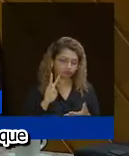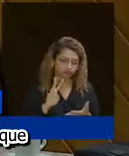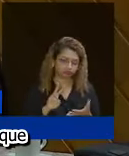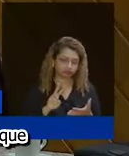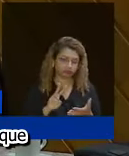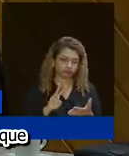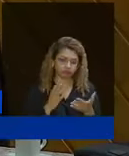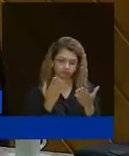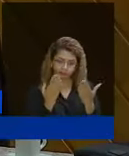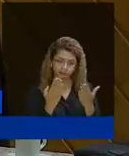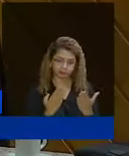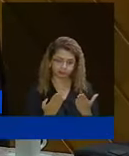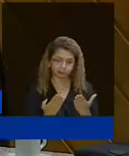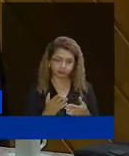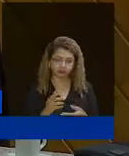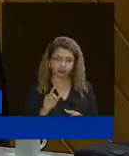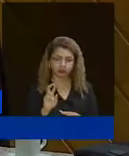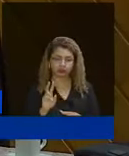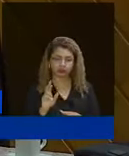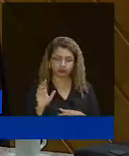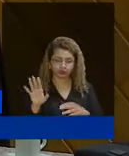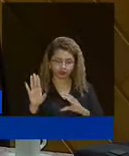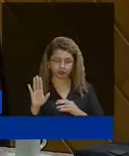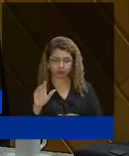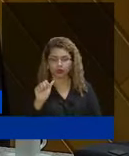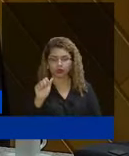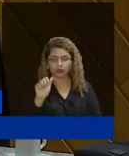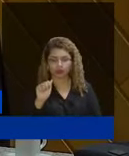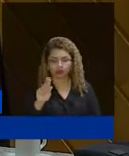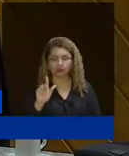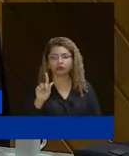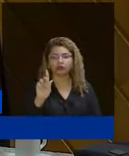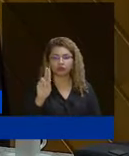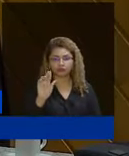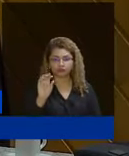está o Augusto, juntamente com o